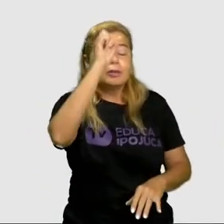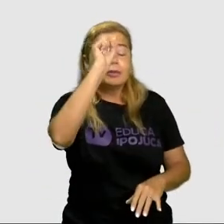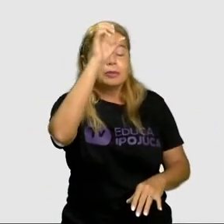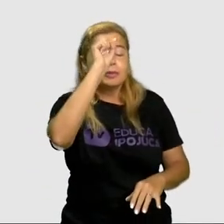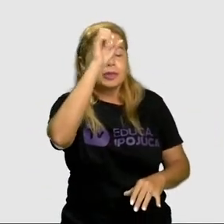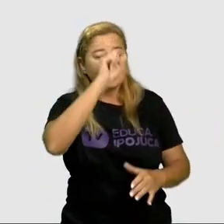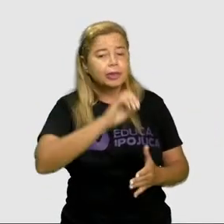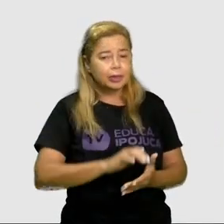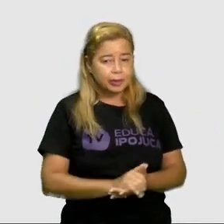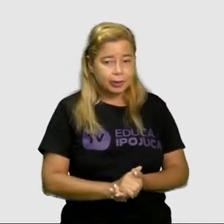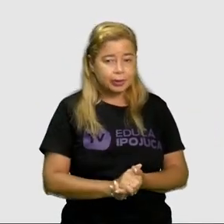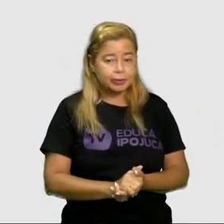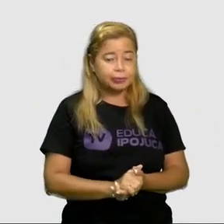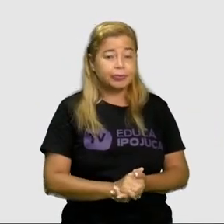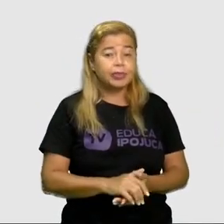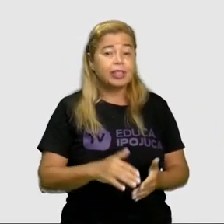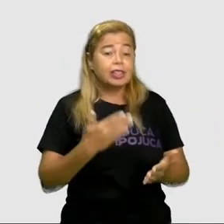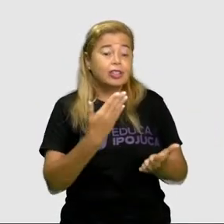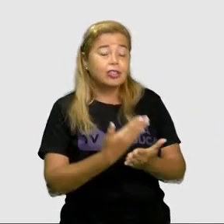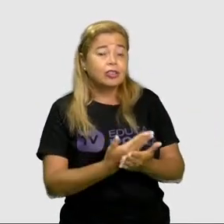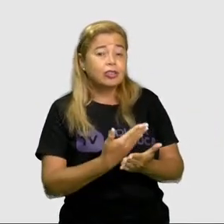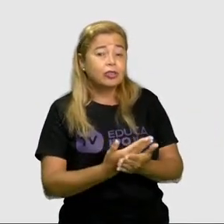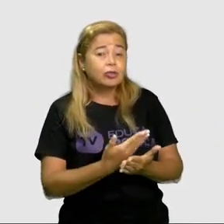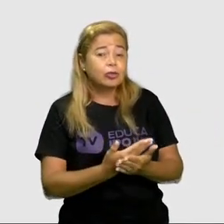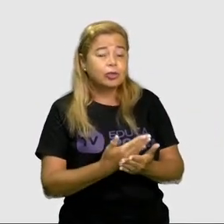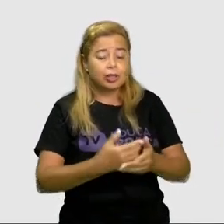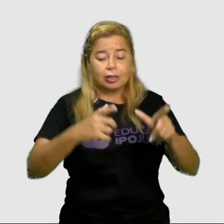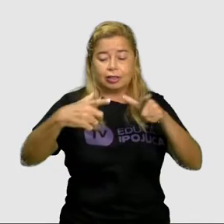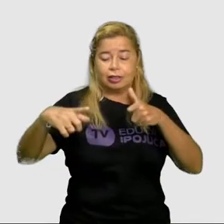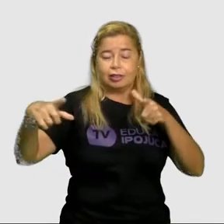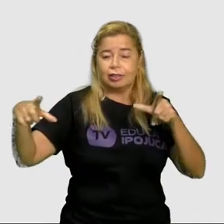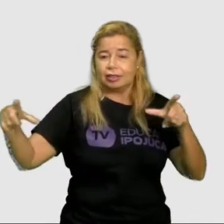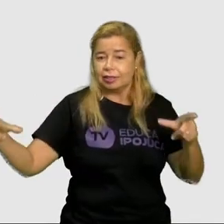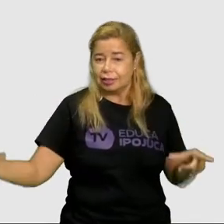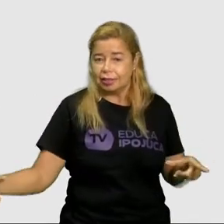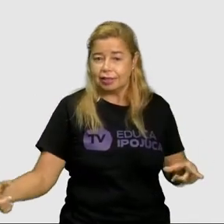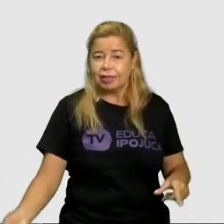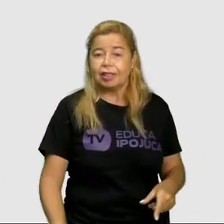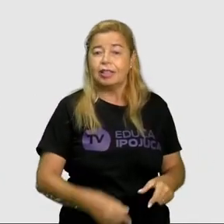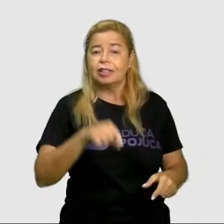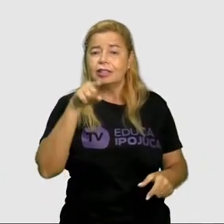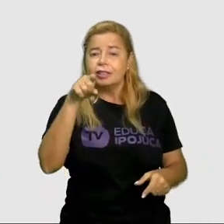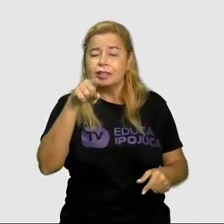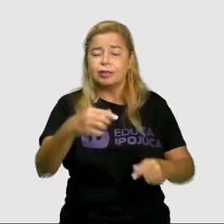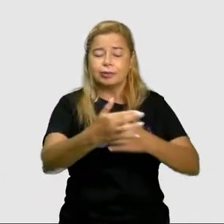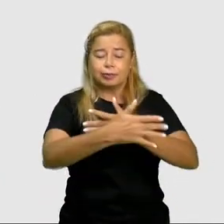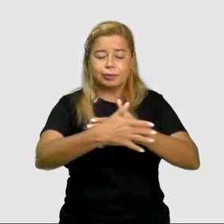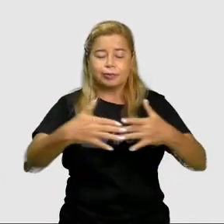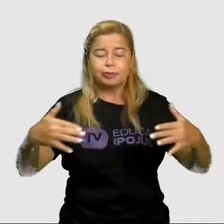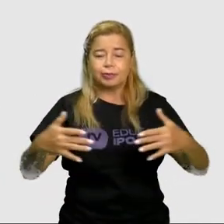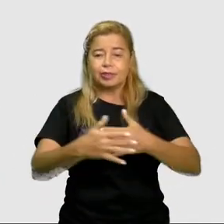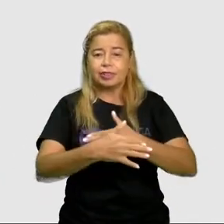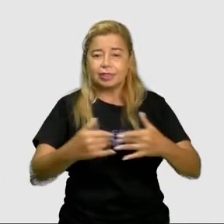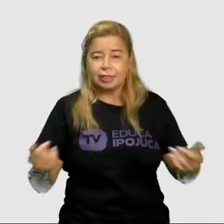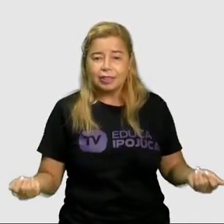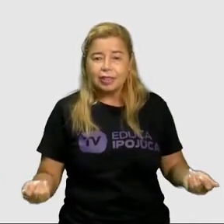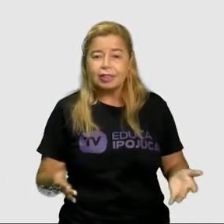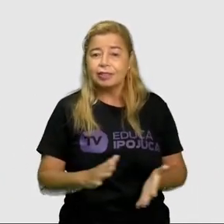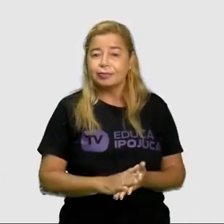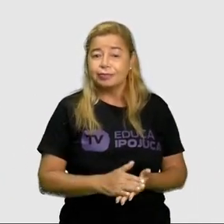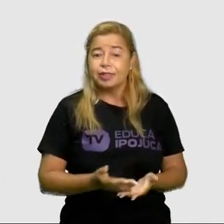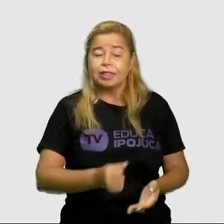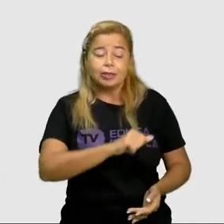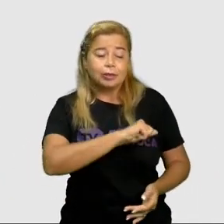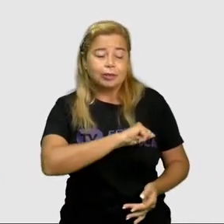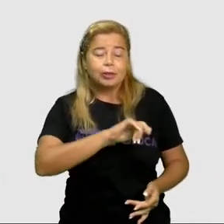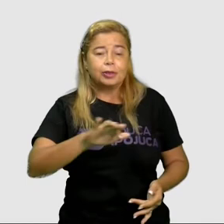Que tal agora a gente estudar sobre a densidade demográfica da sua cidade? Que no caso da cidade da gente é